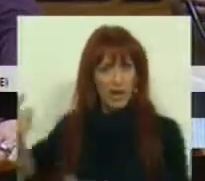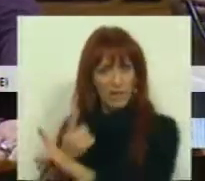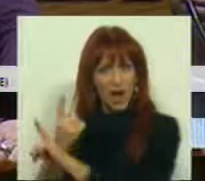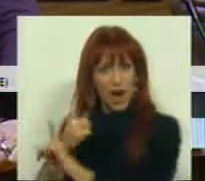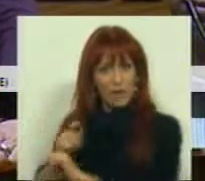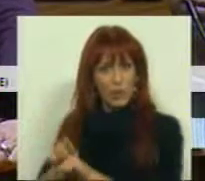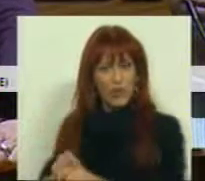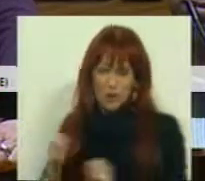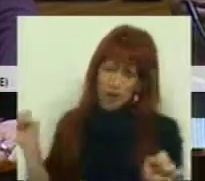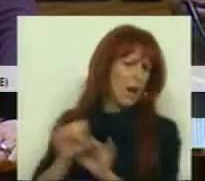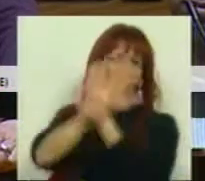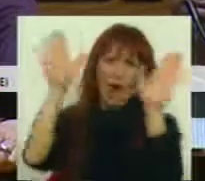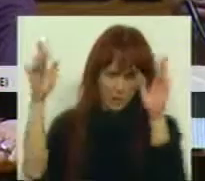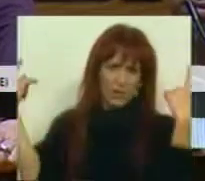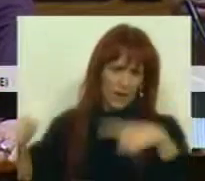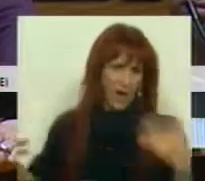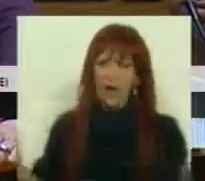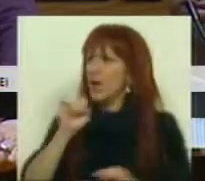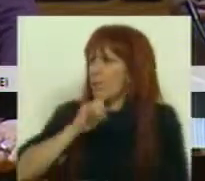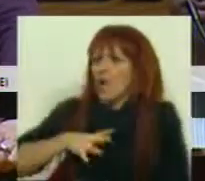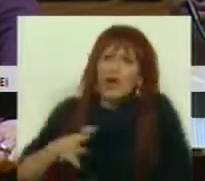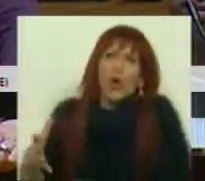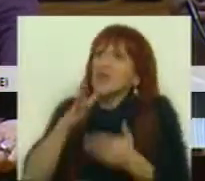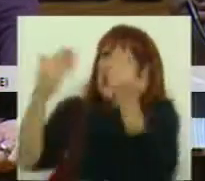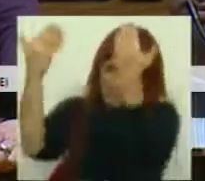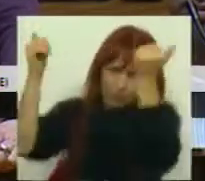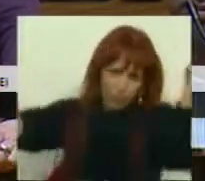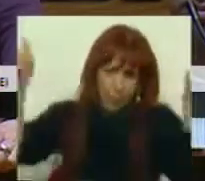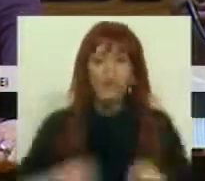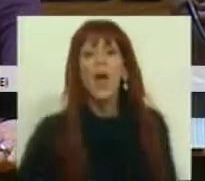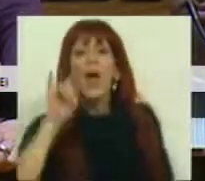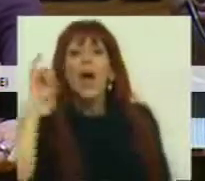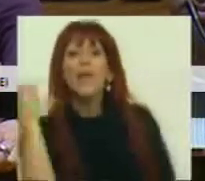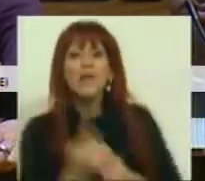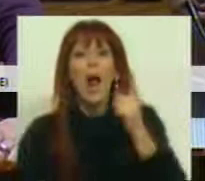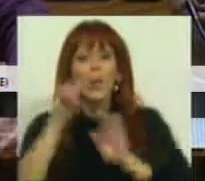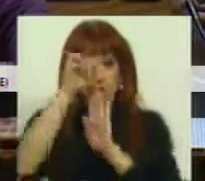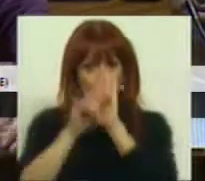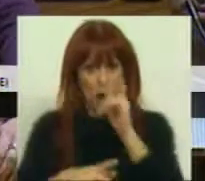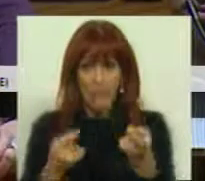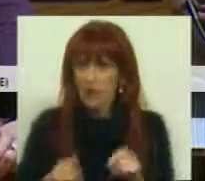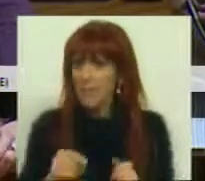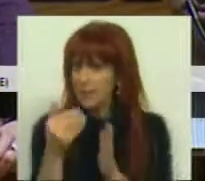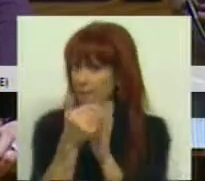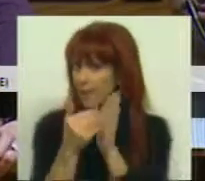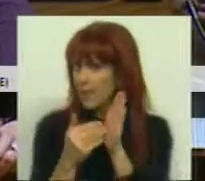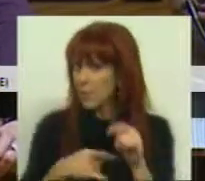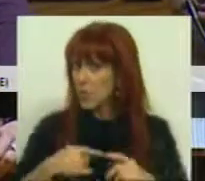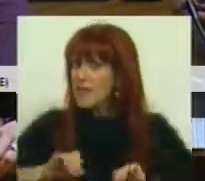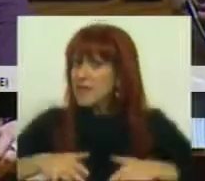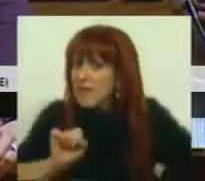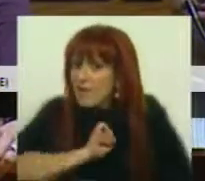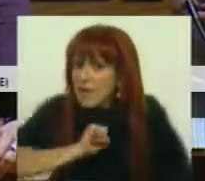sido inequívoco e que, evidentemente, só podemos saudar. A revisão de algumas normas está também constante na nossa